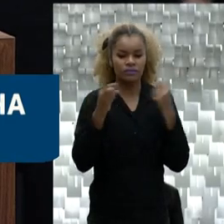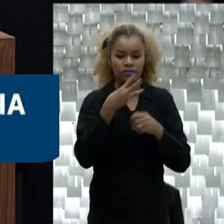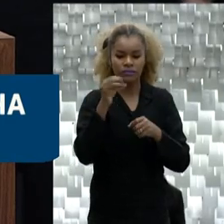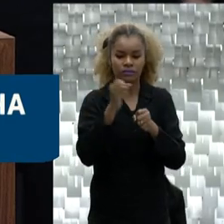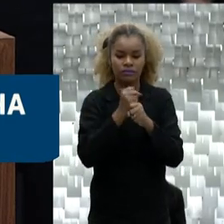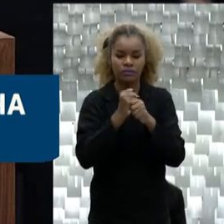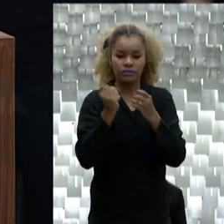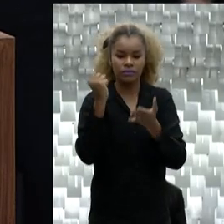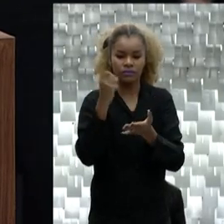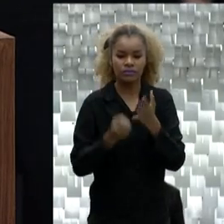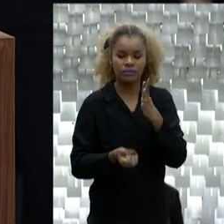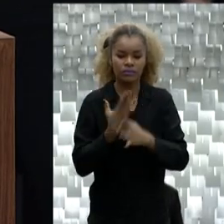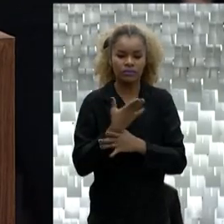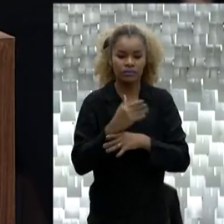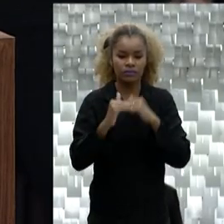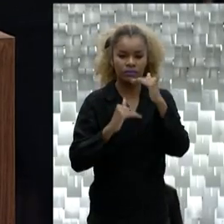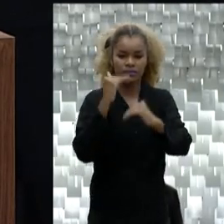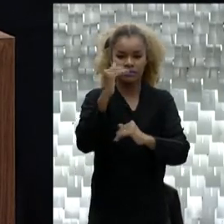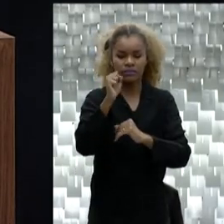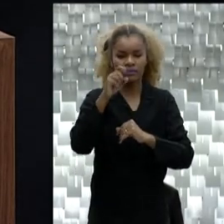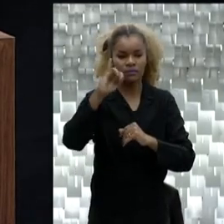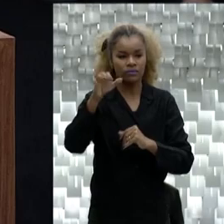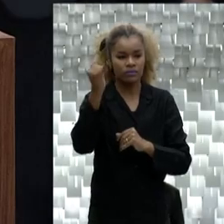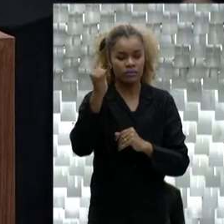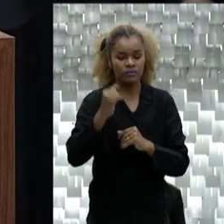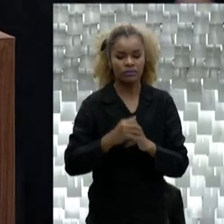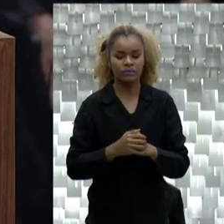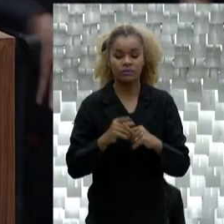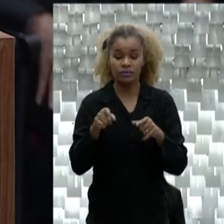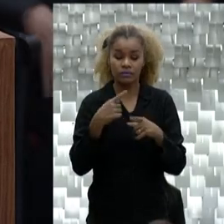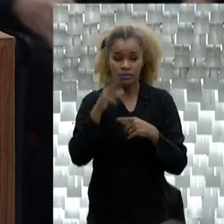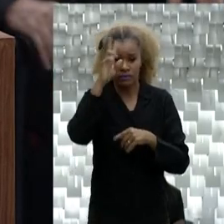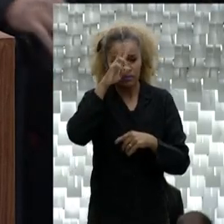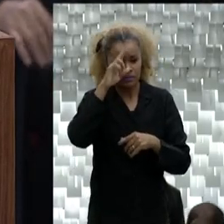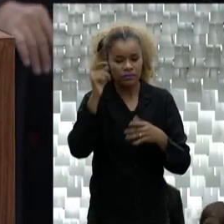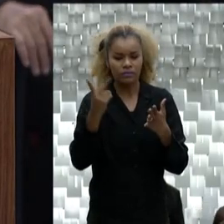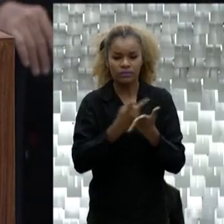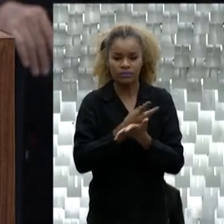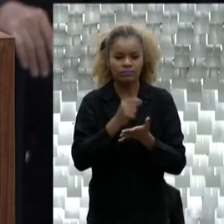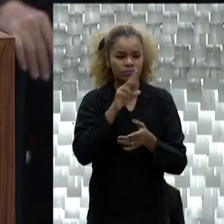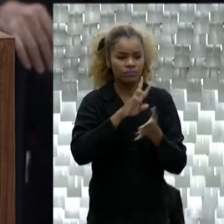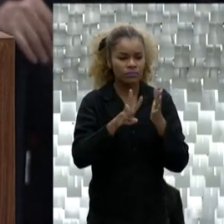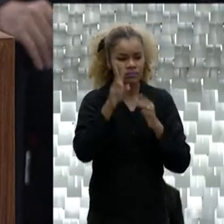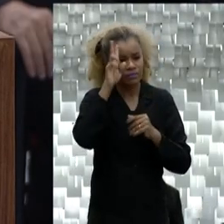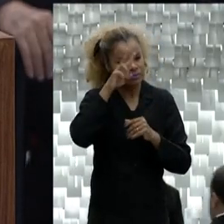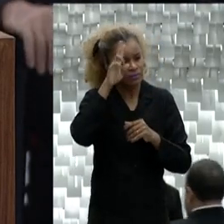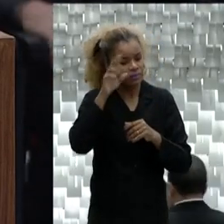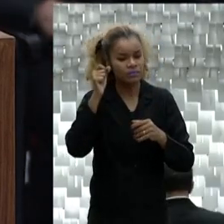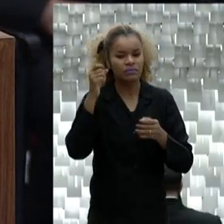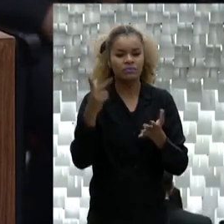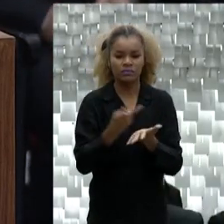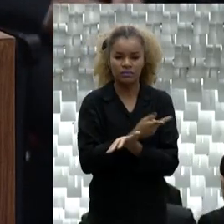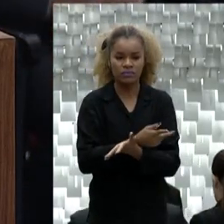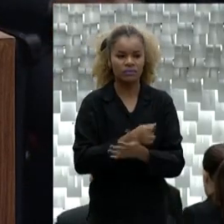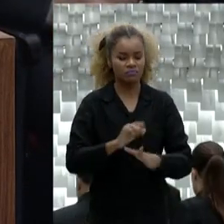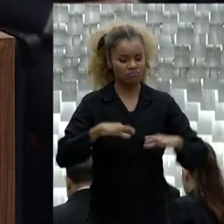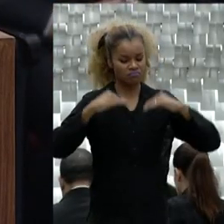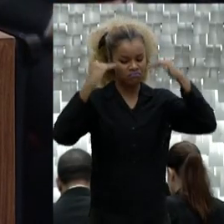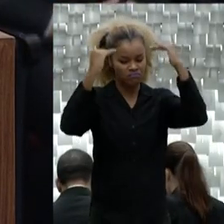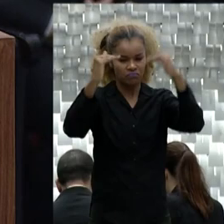Superior Tribunal de Justiça, cuja história é marcada por fatos que enobrecem todos os